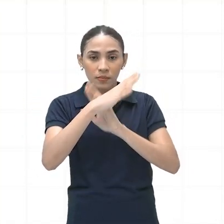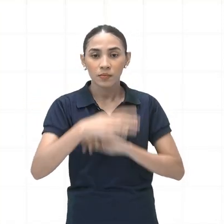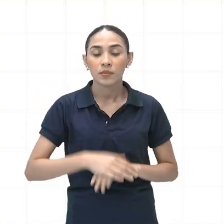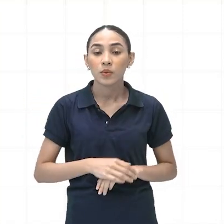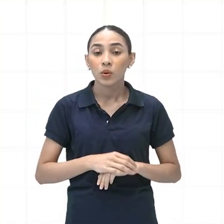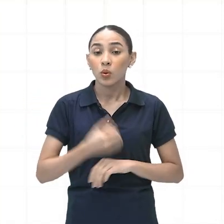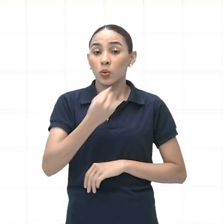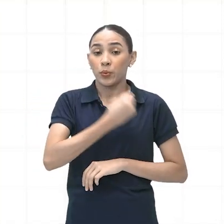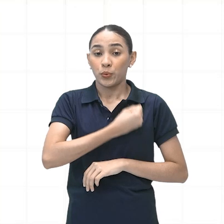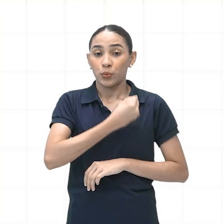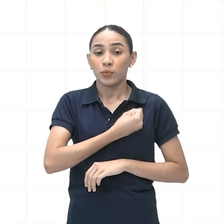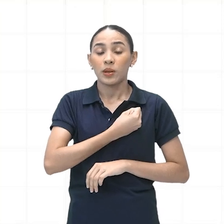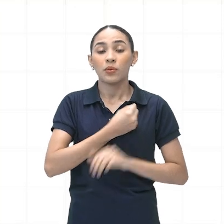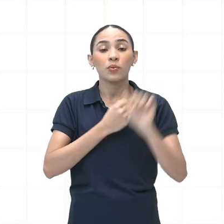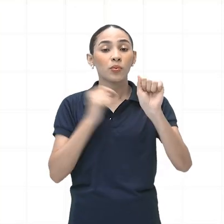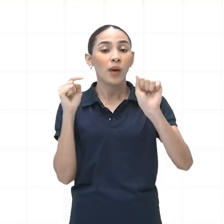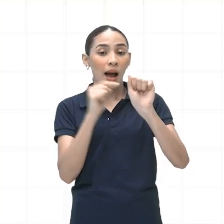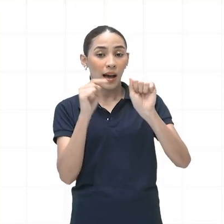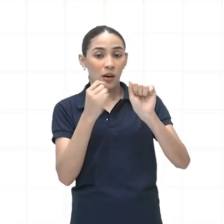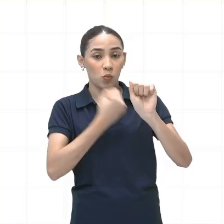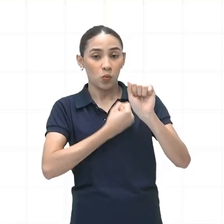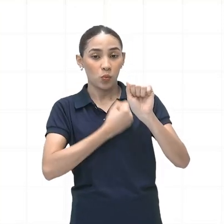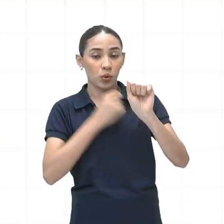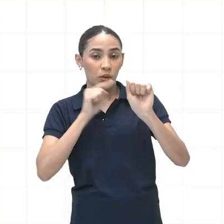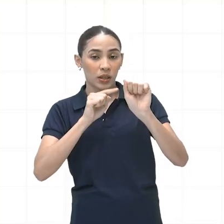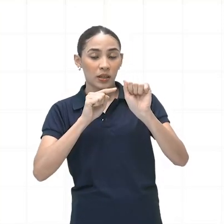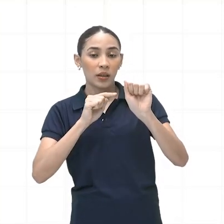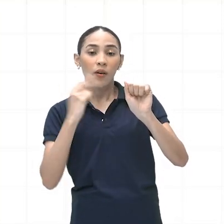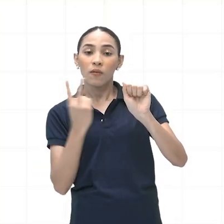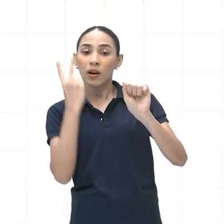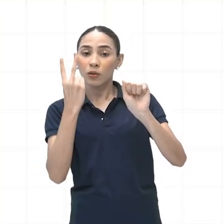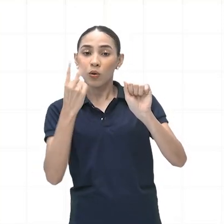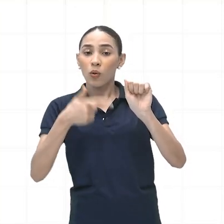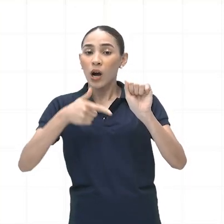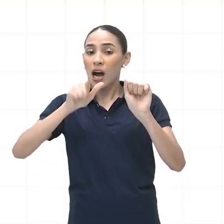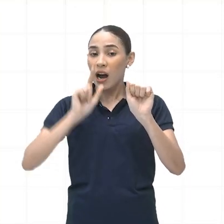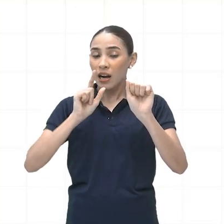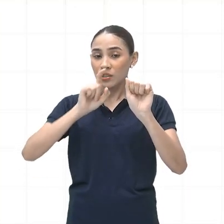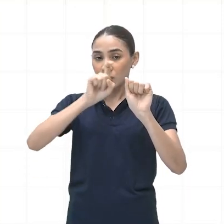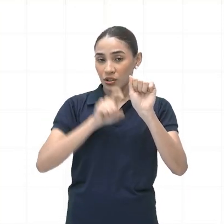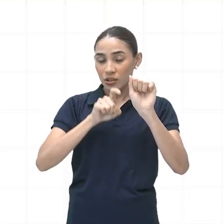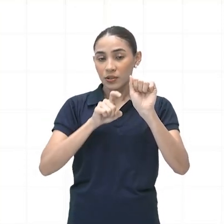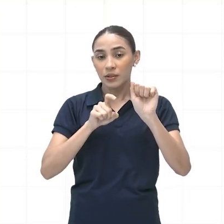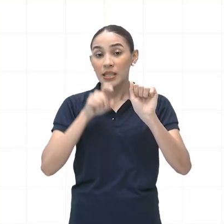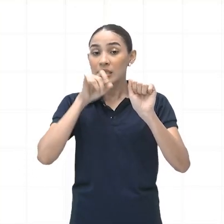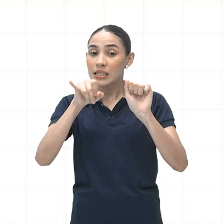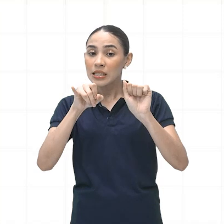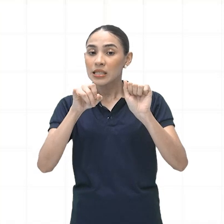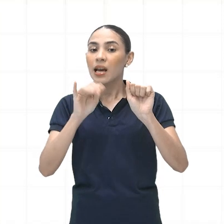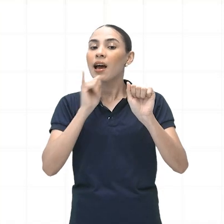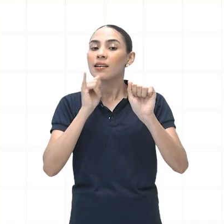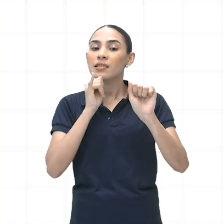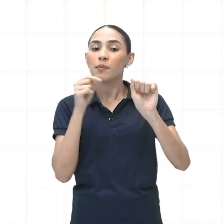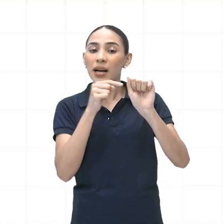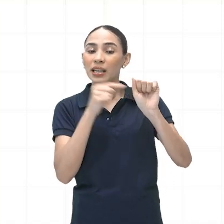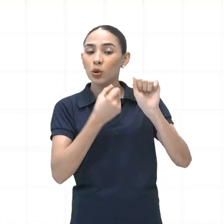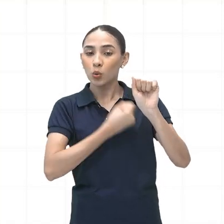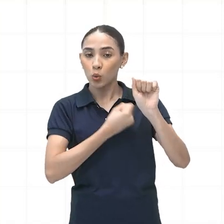O valor do A, ou seja, o valor que vem na frente do x. Se esse valor